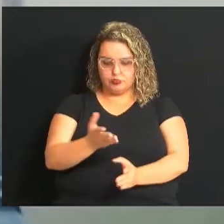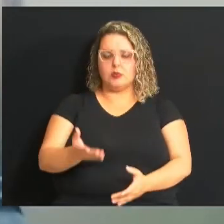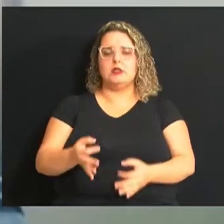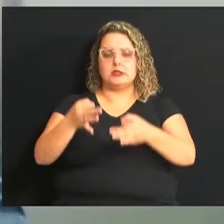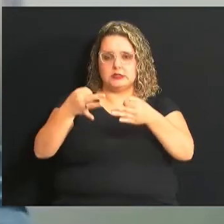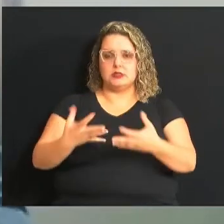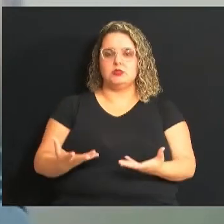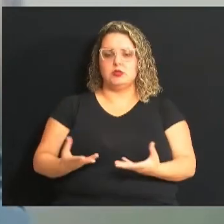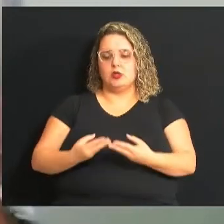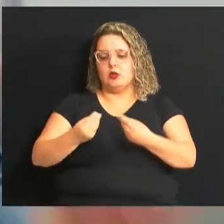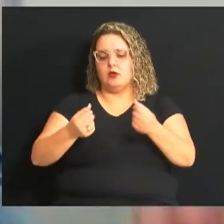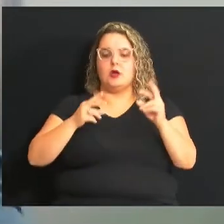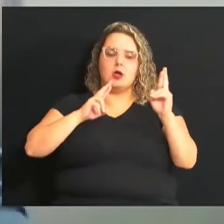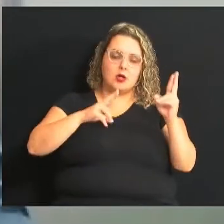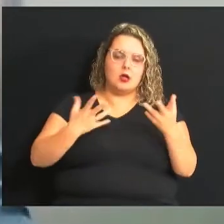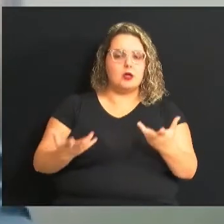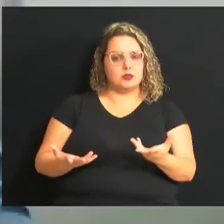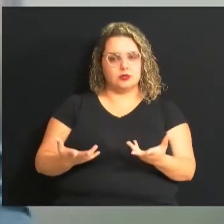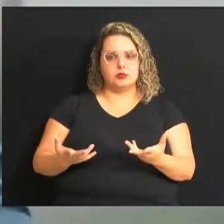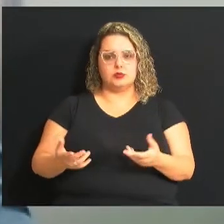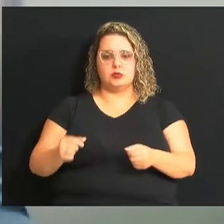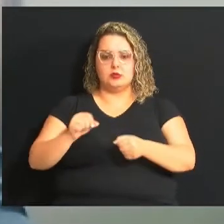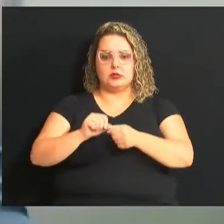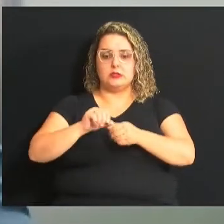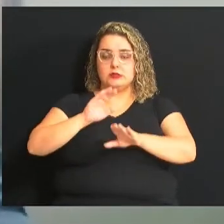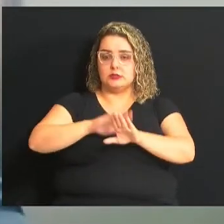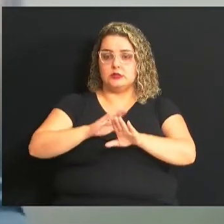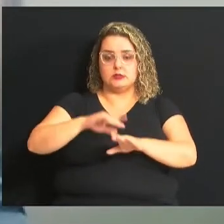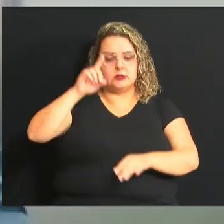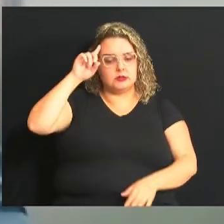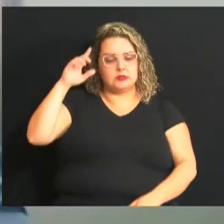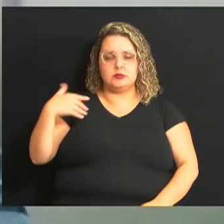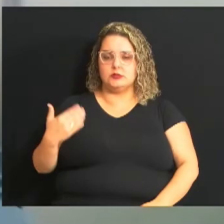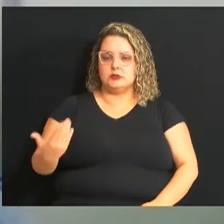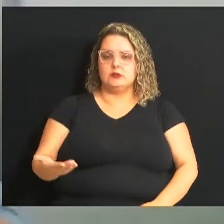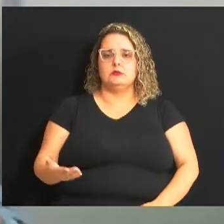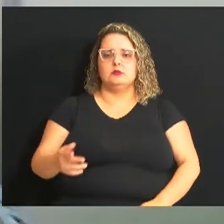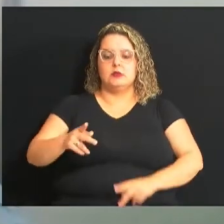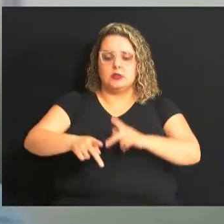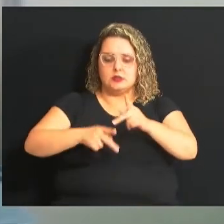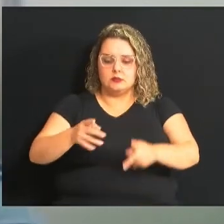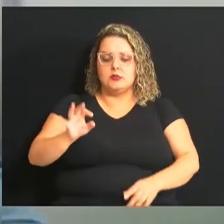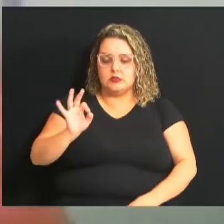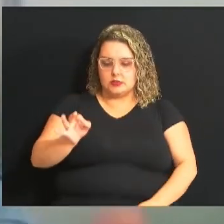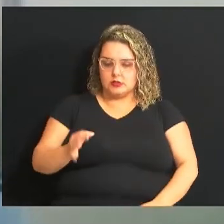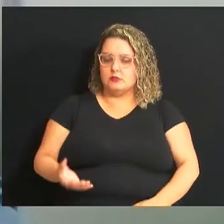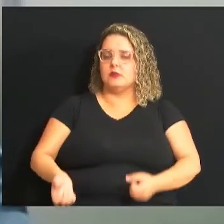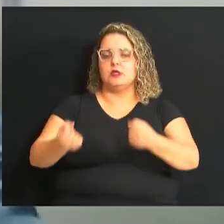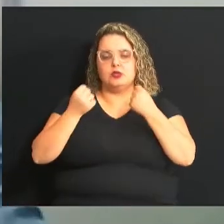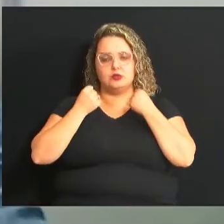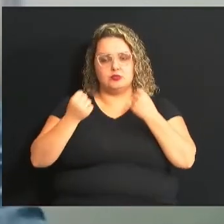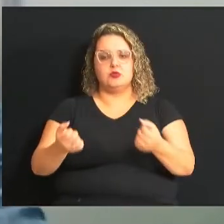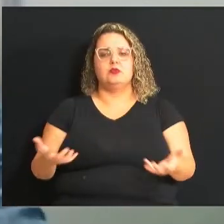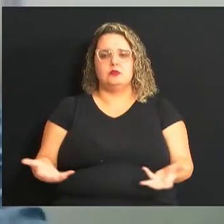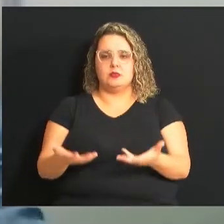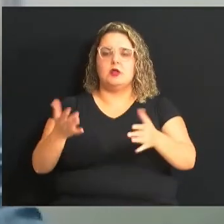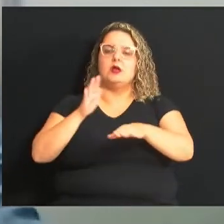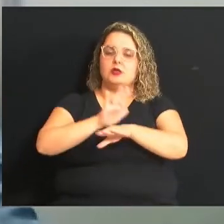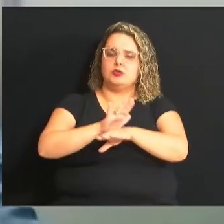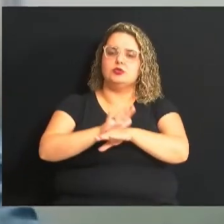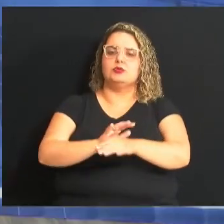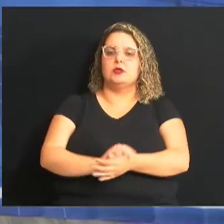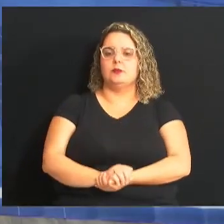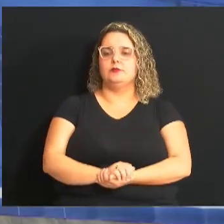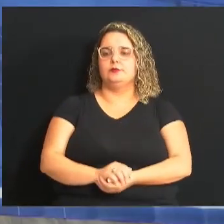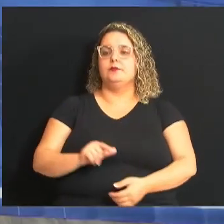qualidade de sono, a disposição para fazer atividades da vida diária. Então, para esse público, certamente a atividade física vai contribuir e muito.